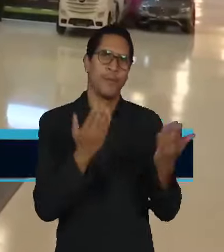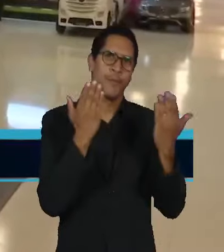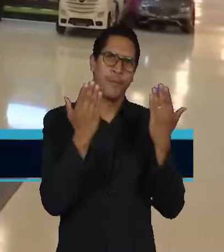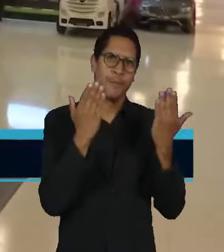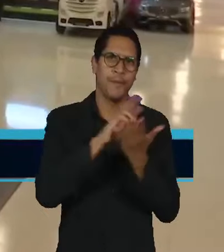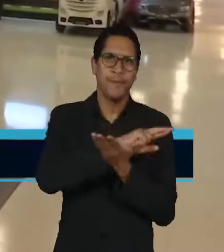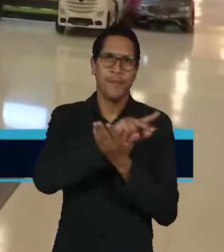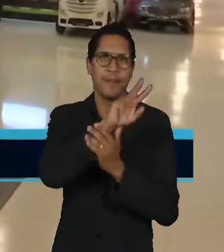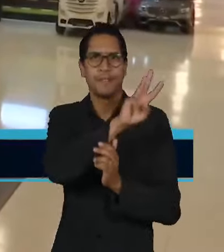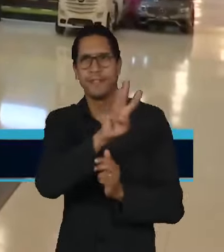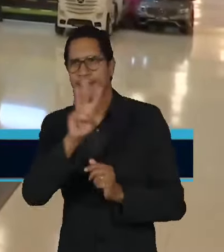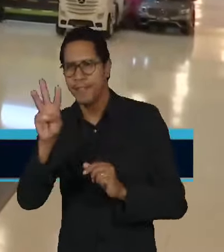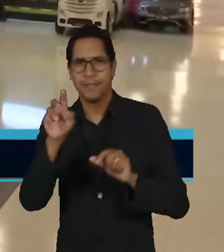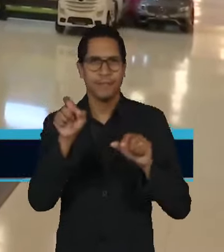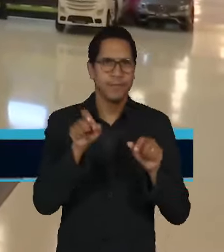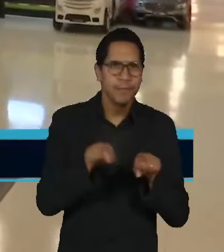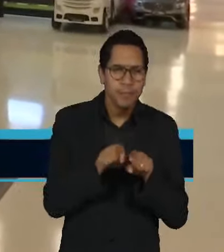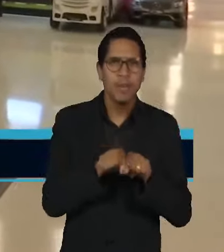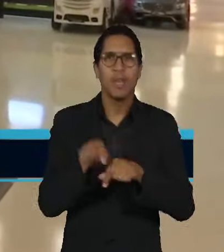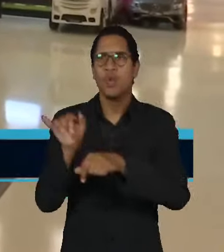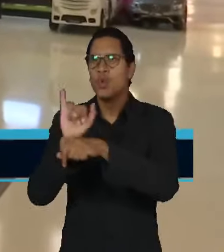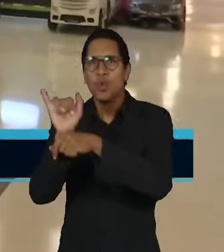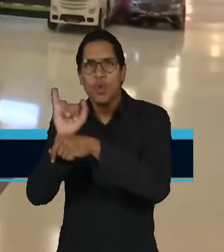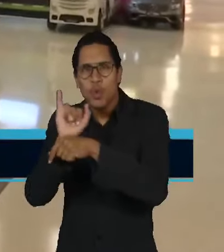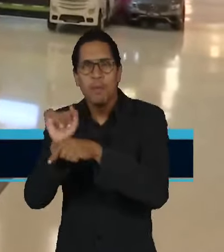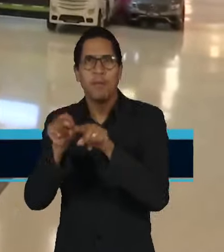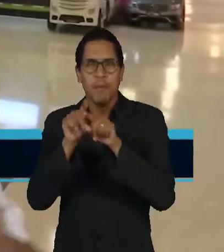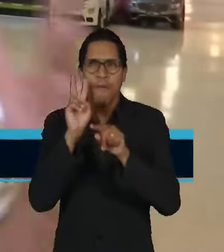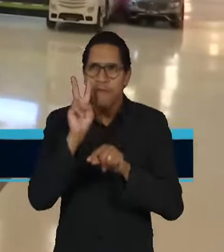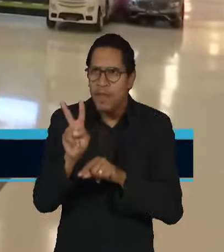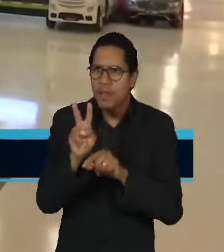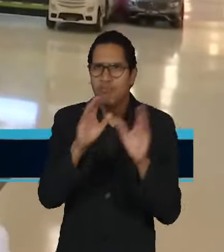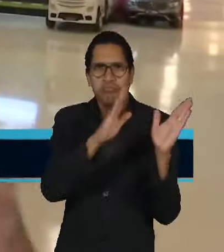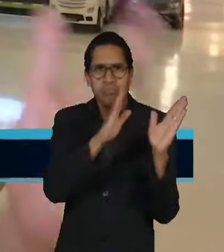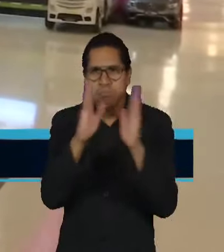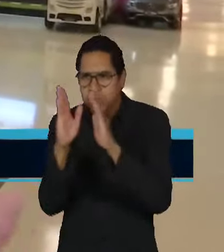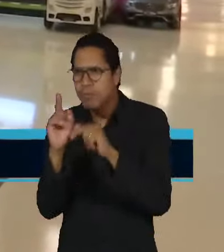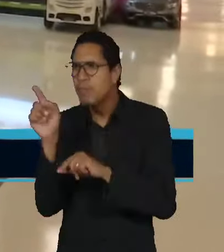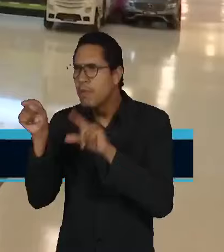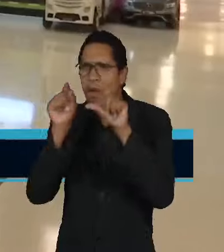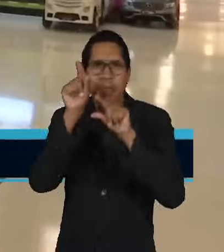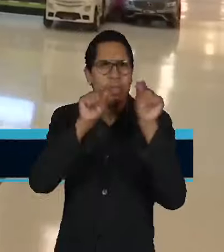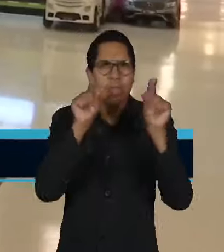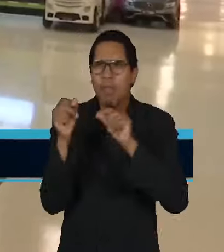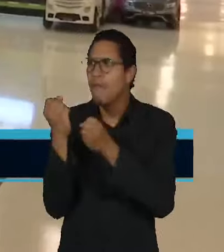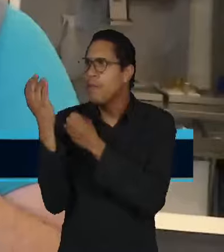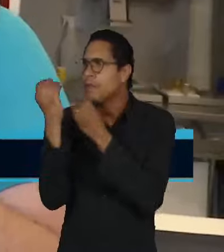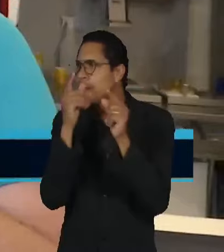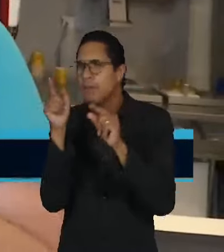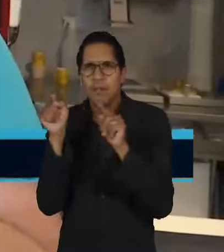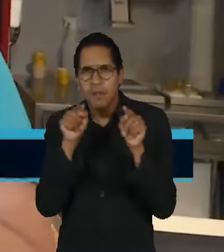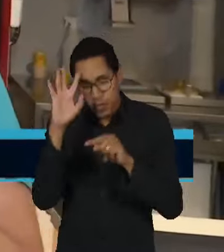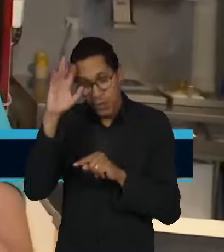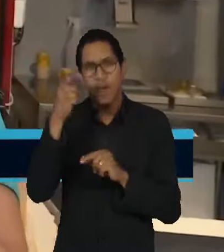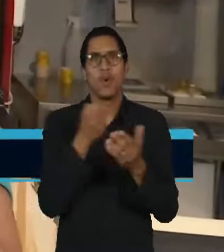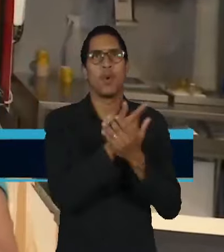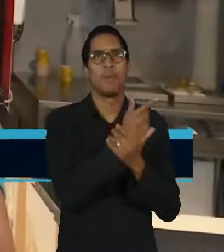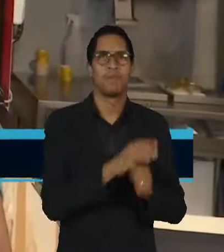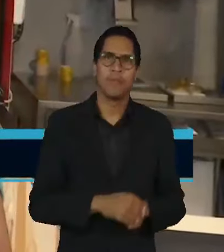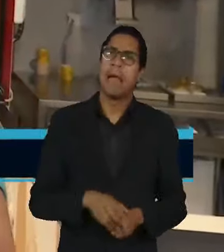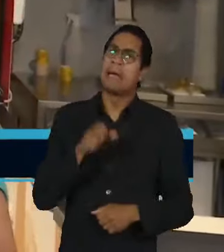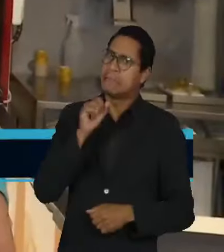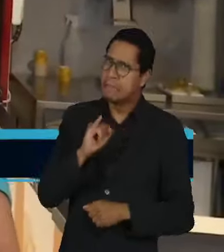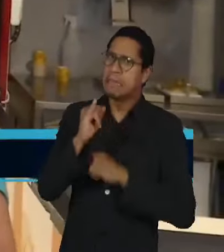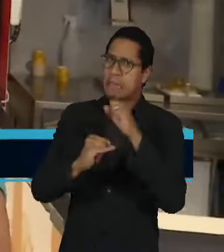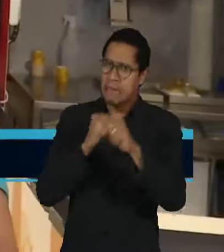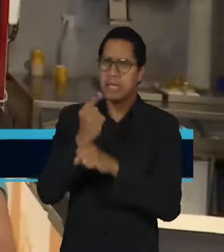vários sites, também vejo vídeo no YouTube, e só depois que eu coleto todos esses dados que eu parto para a compra. Se tiver mais barato na internet,